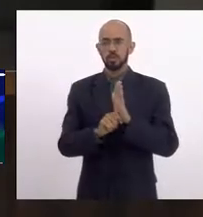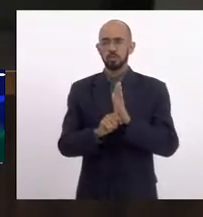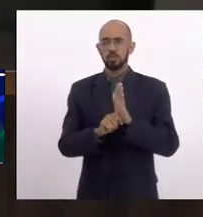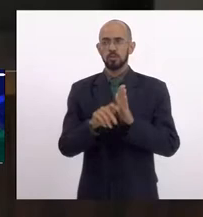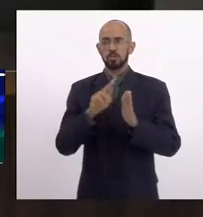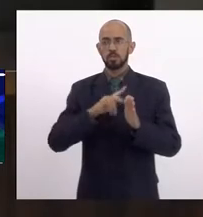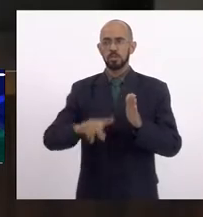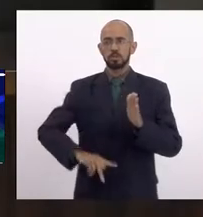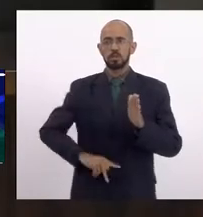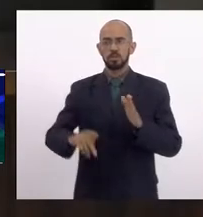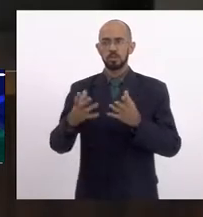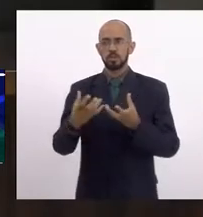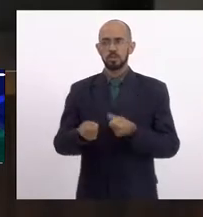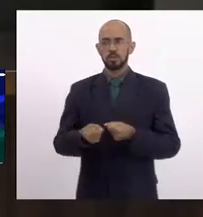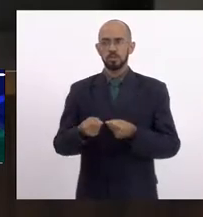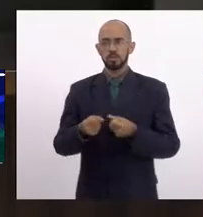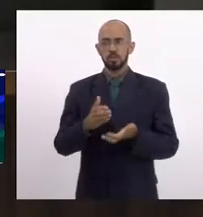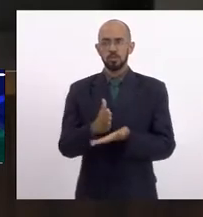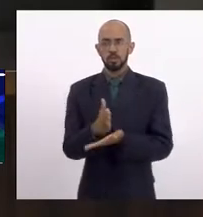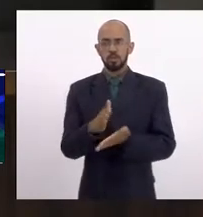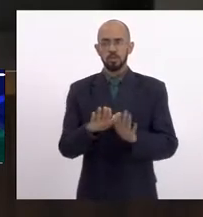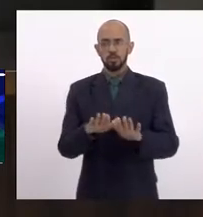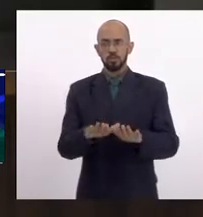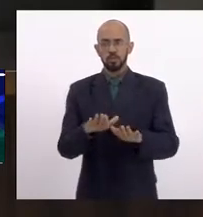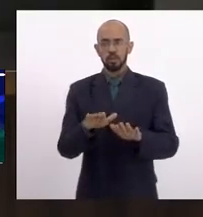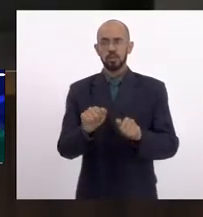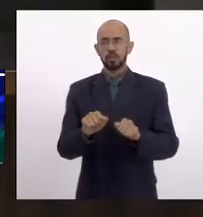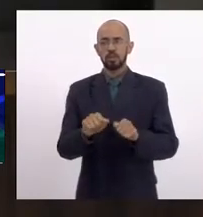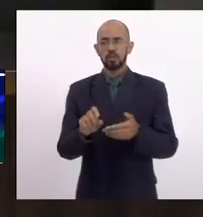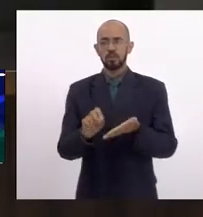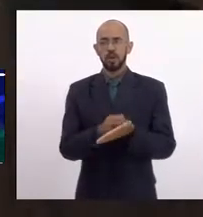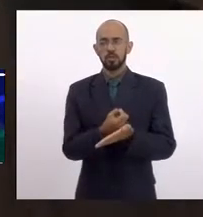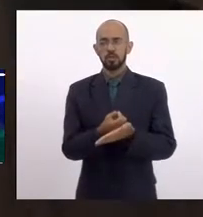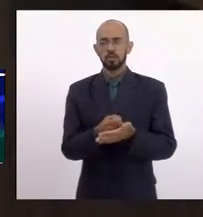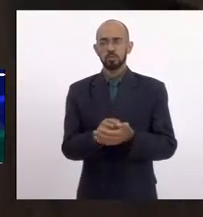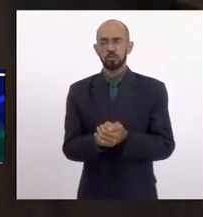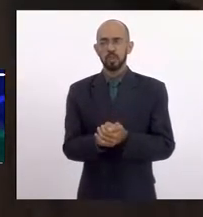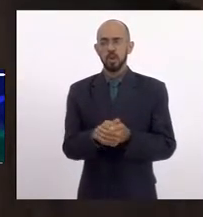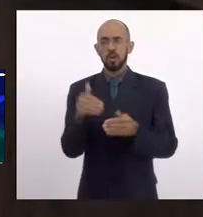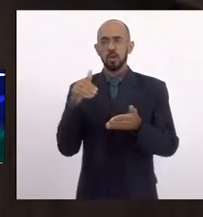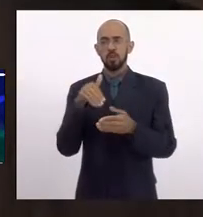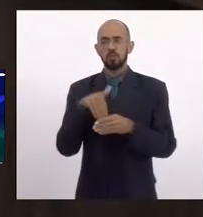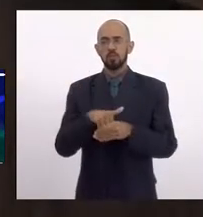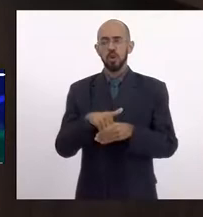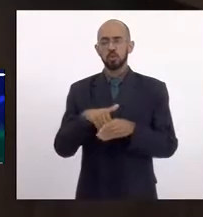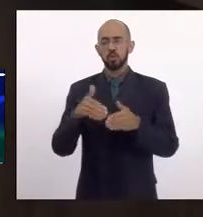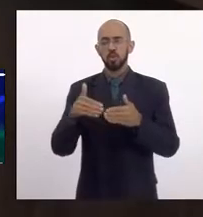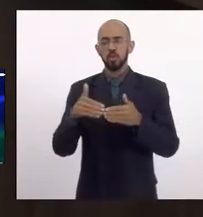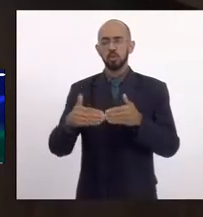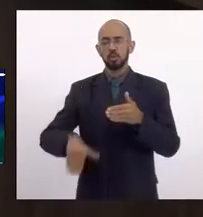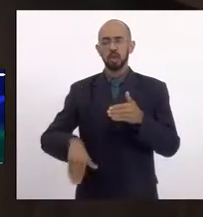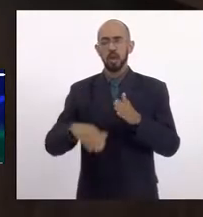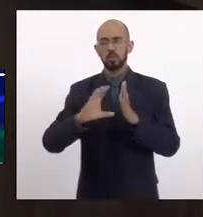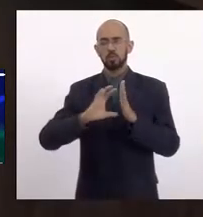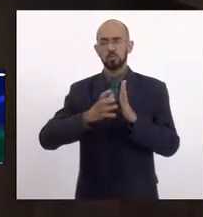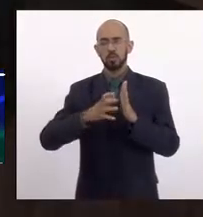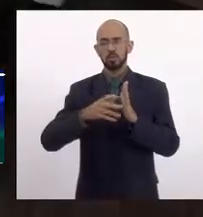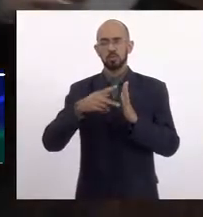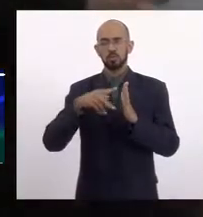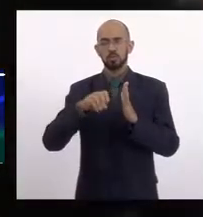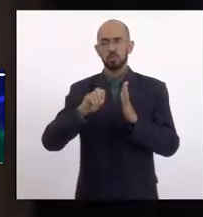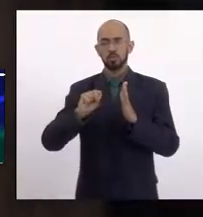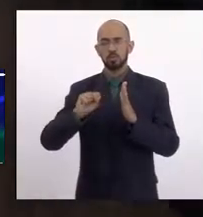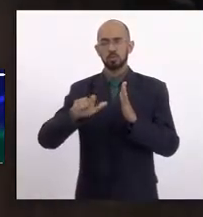fere seus que aprovam permanecer custam aprovado A autora com voto contrário do pessoal senhor presidente entendemos que é